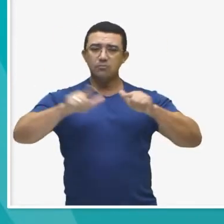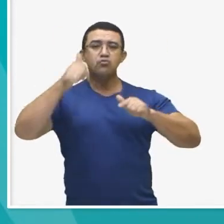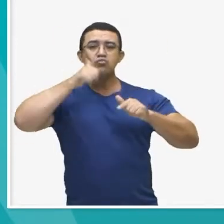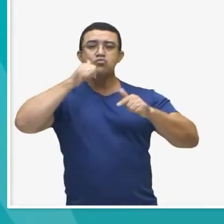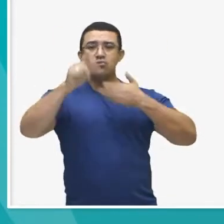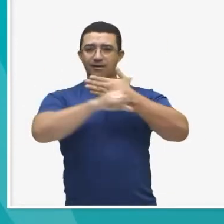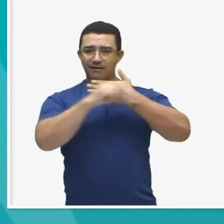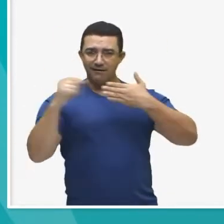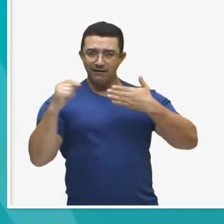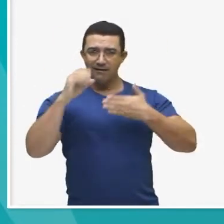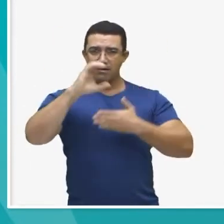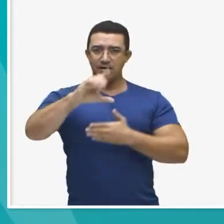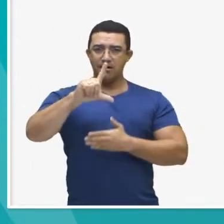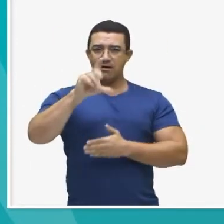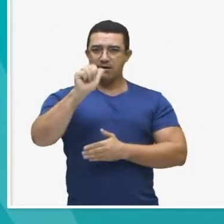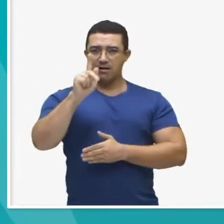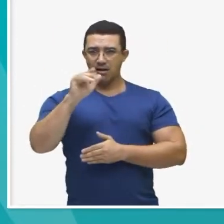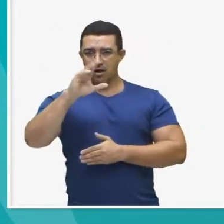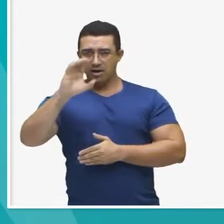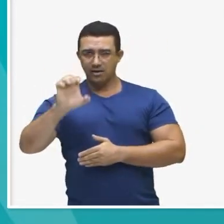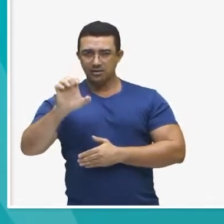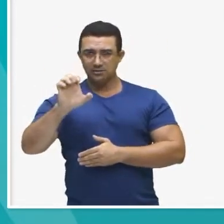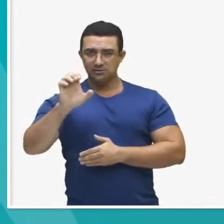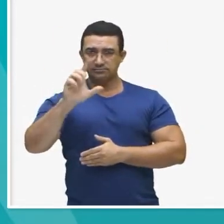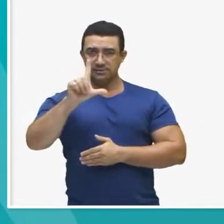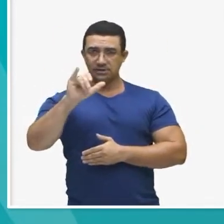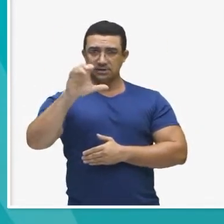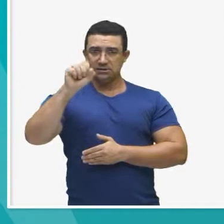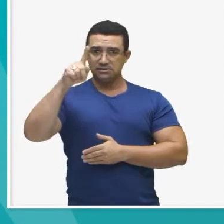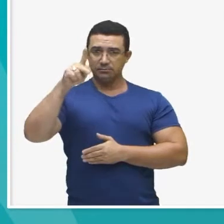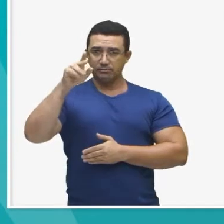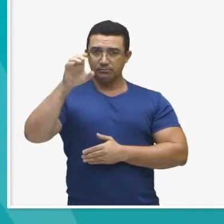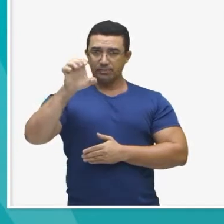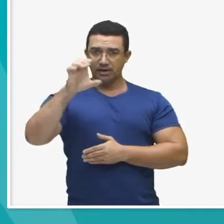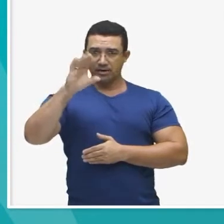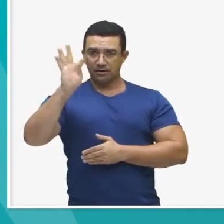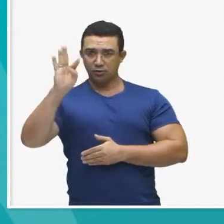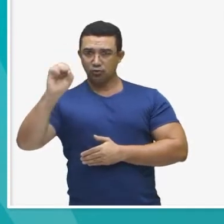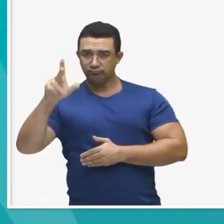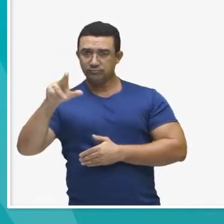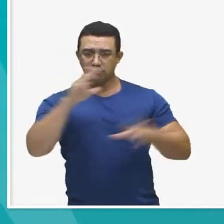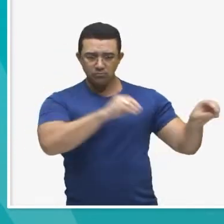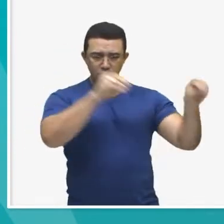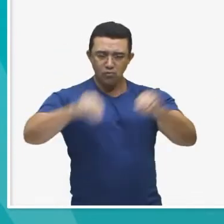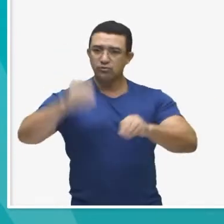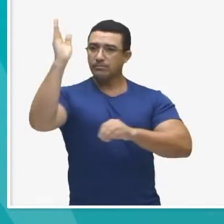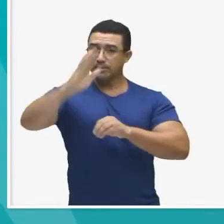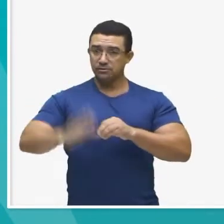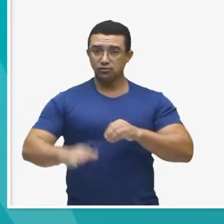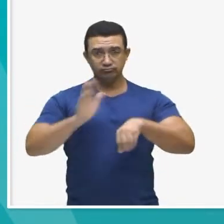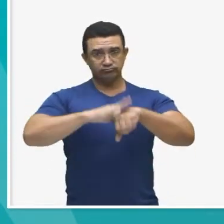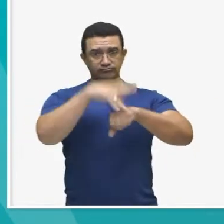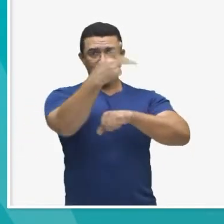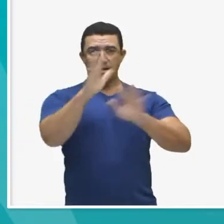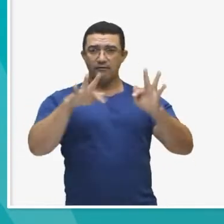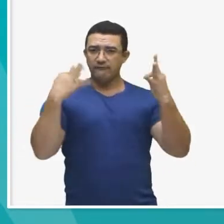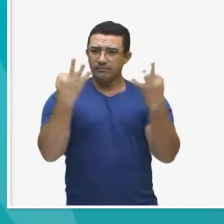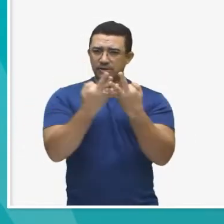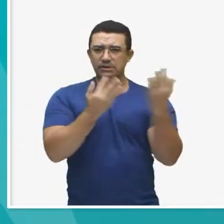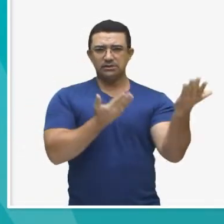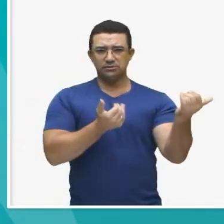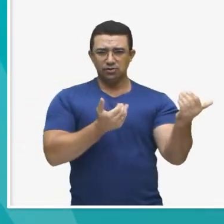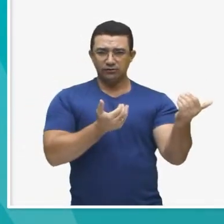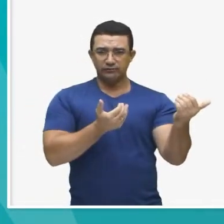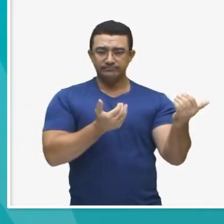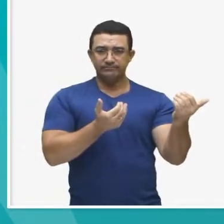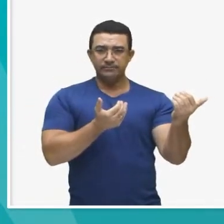Lispector vai ser então essa ucraniana que migra para o Brasil com sua família ainda muito nova, muito jovem, não é? E